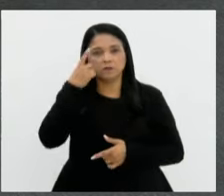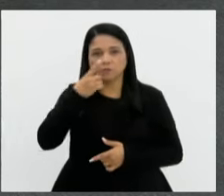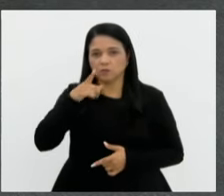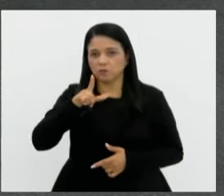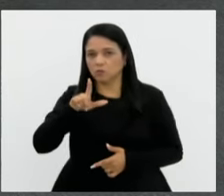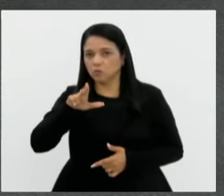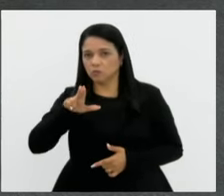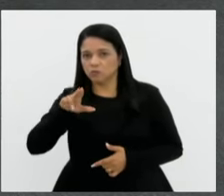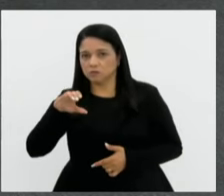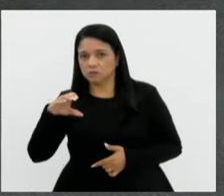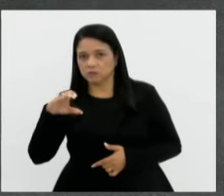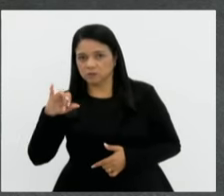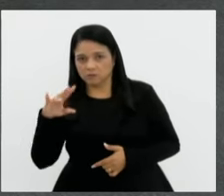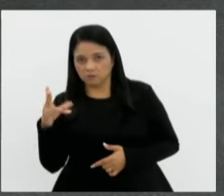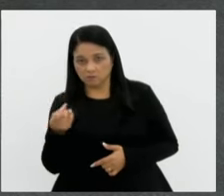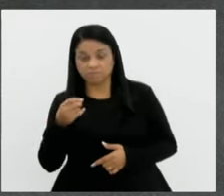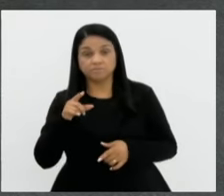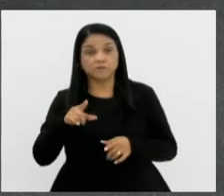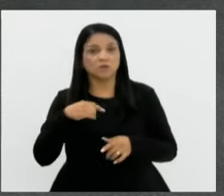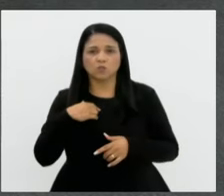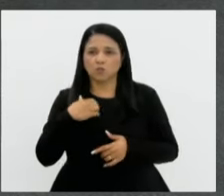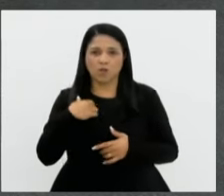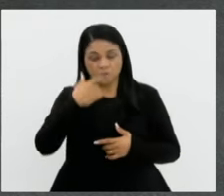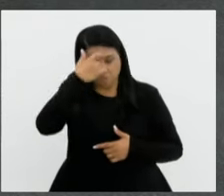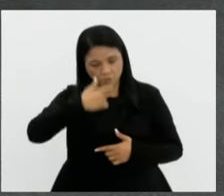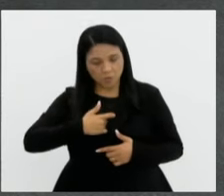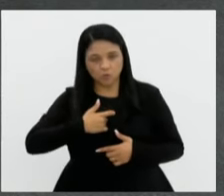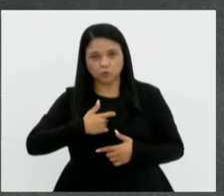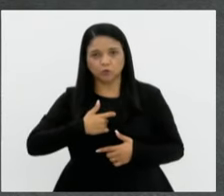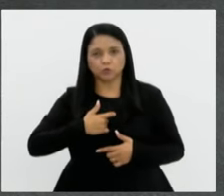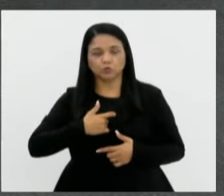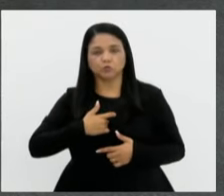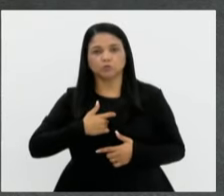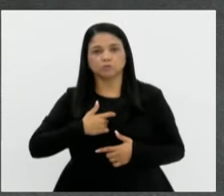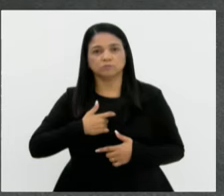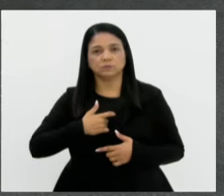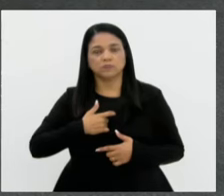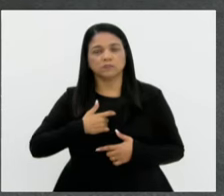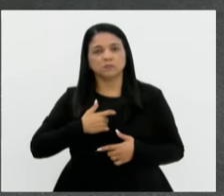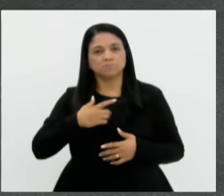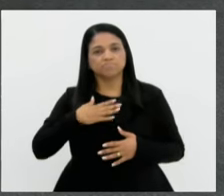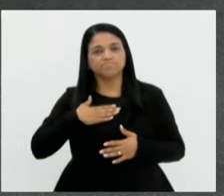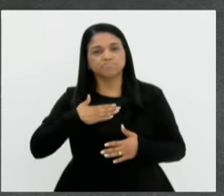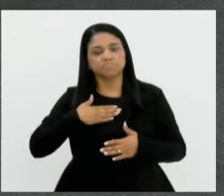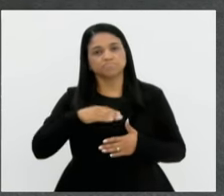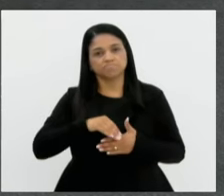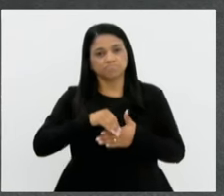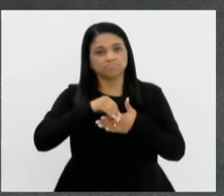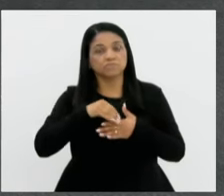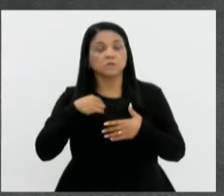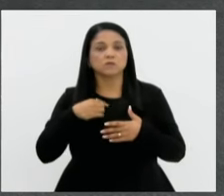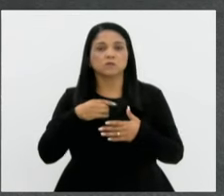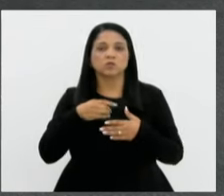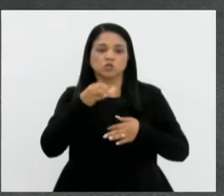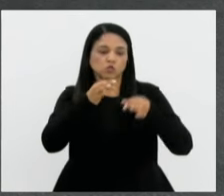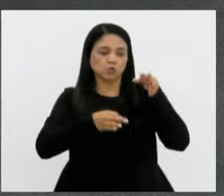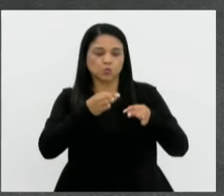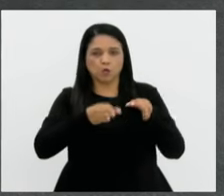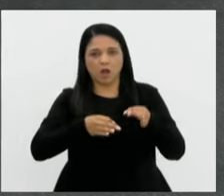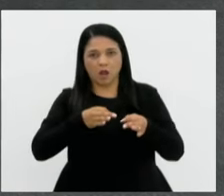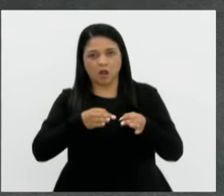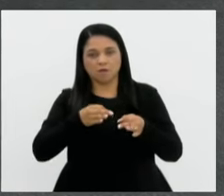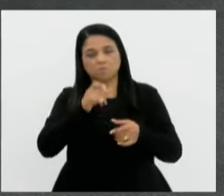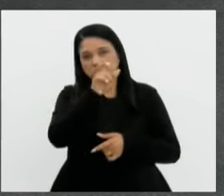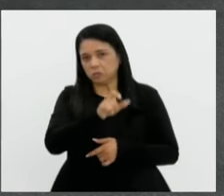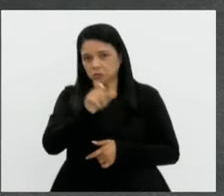esse não é o foro, não é o espaço e não é da minha postura, da minha militância e nem da minha atuação parlamentar pré-julgar qualquer pessoa que